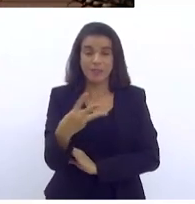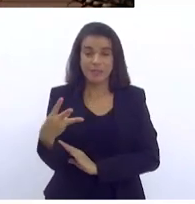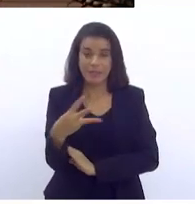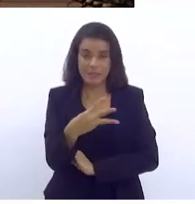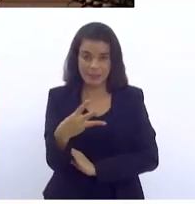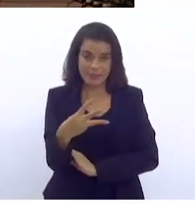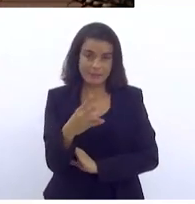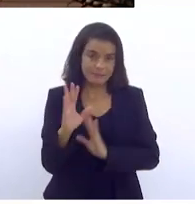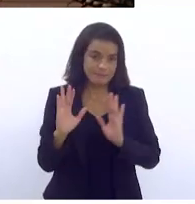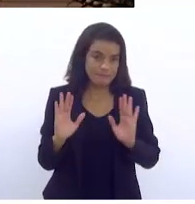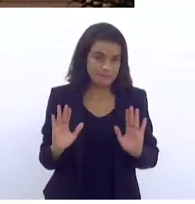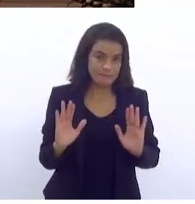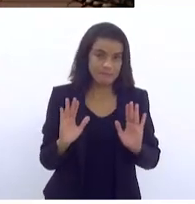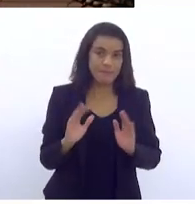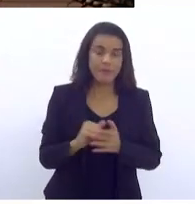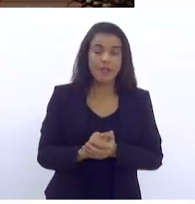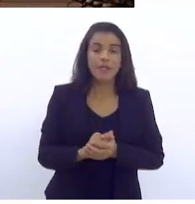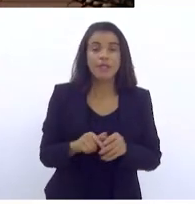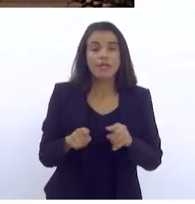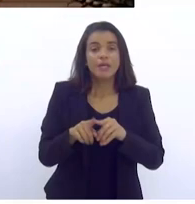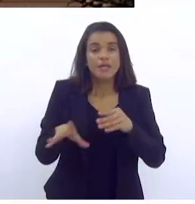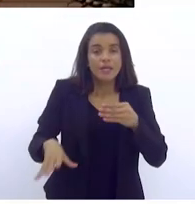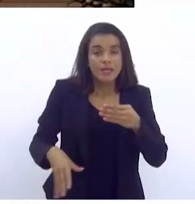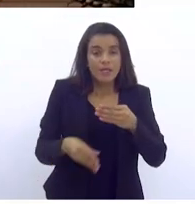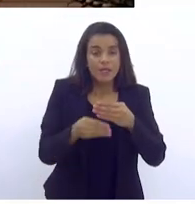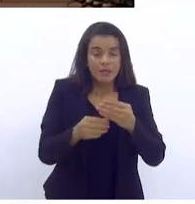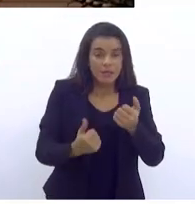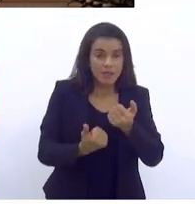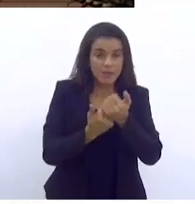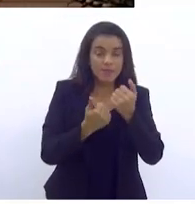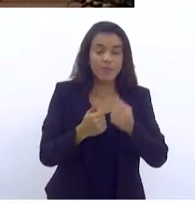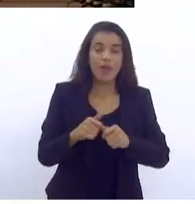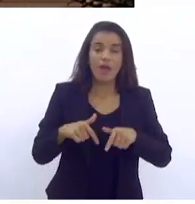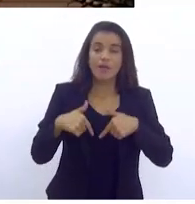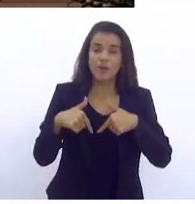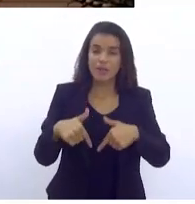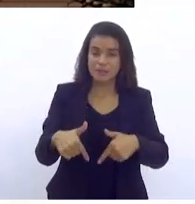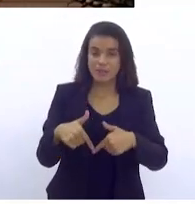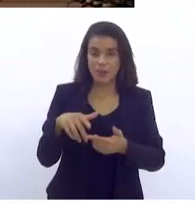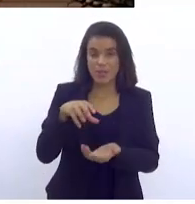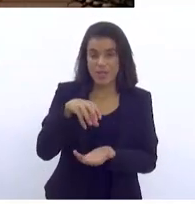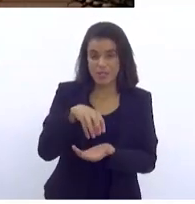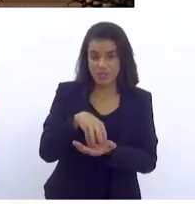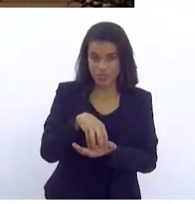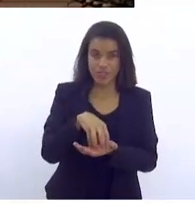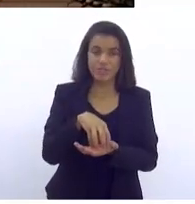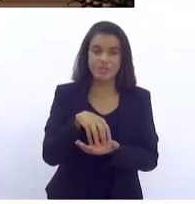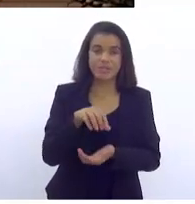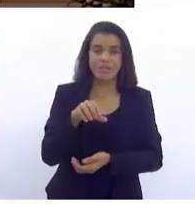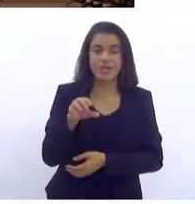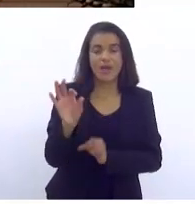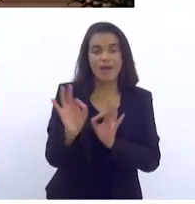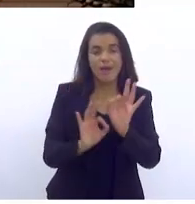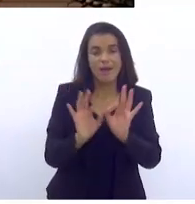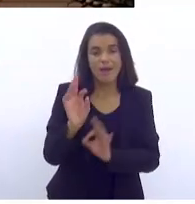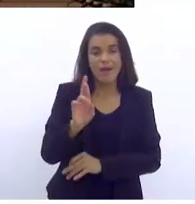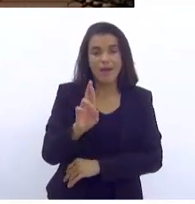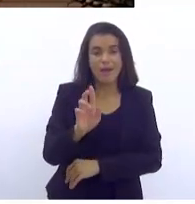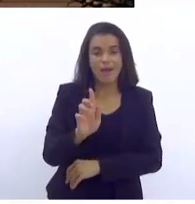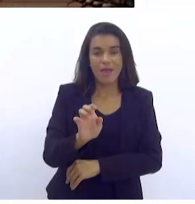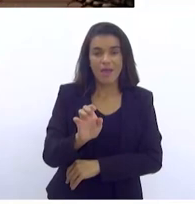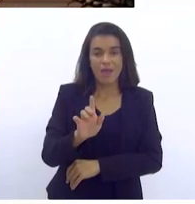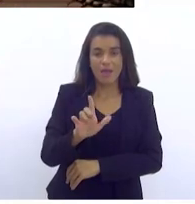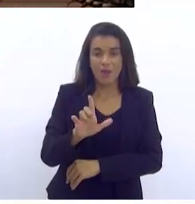apregoa né E só reforçar também a importância da atuação da agência reguladora o contrato por melhor que ele